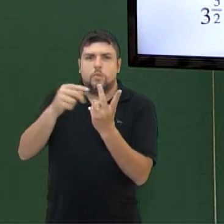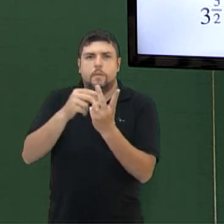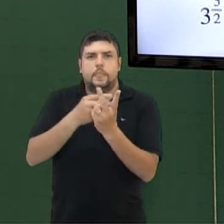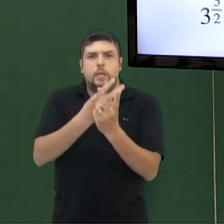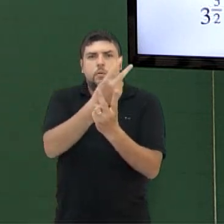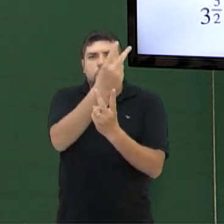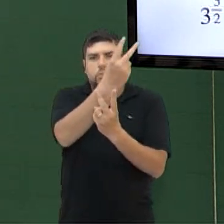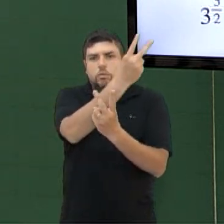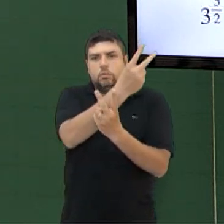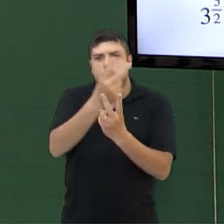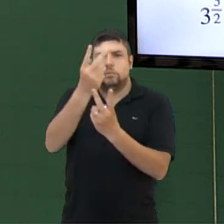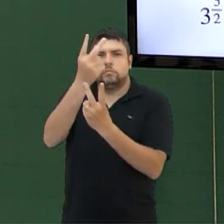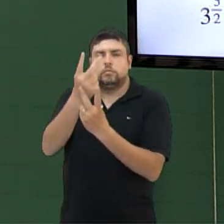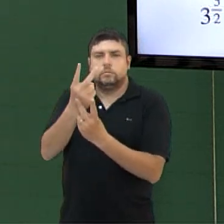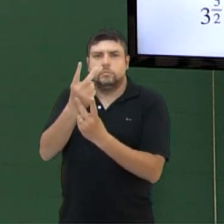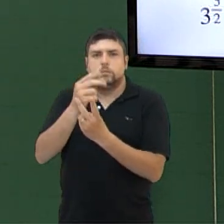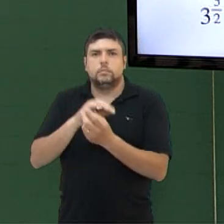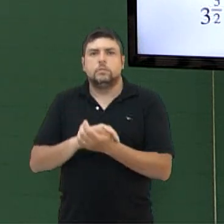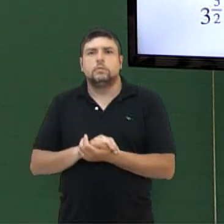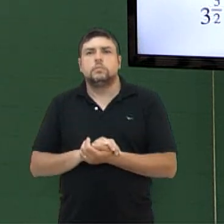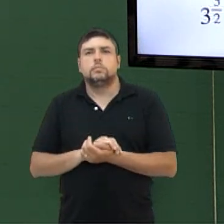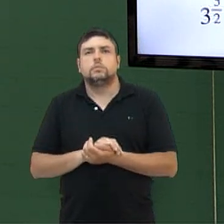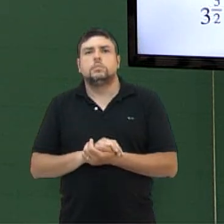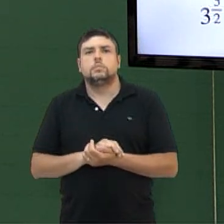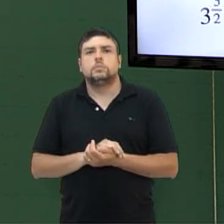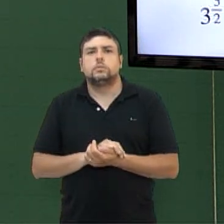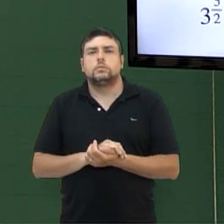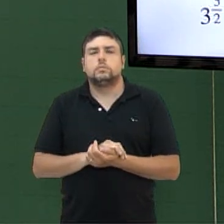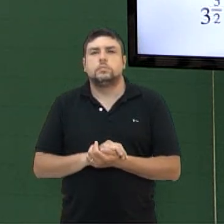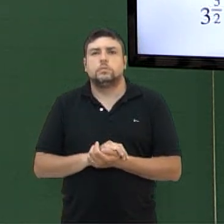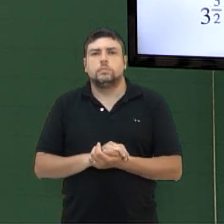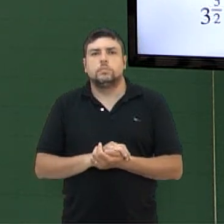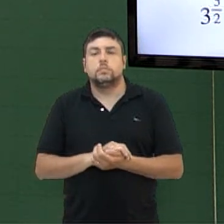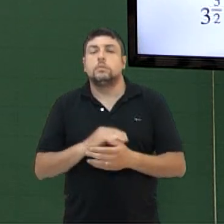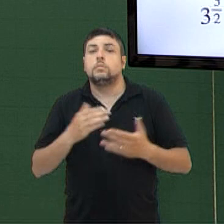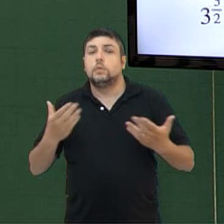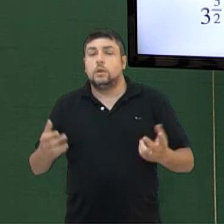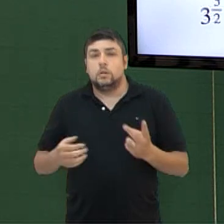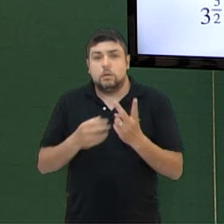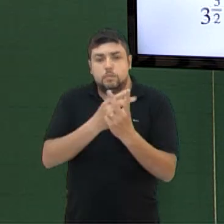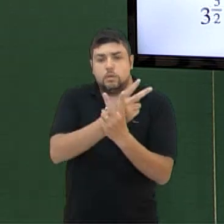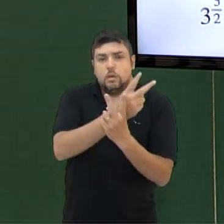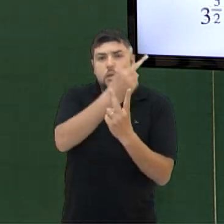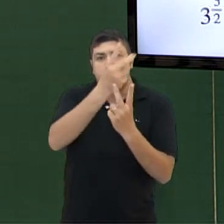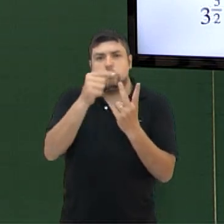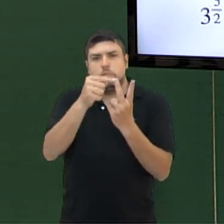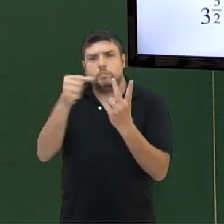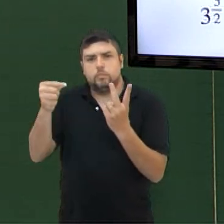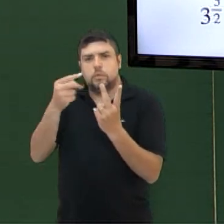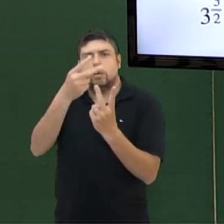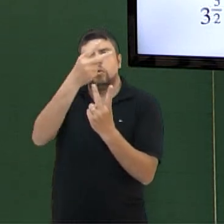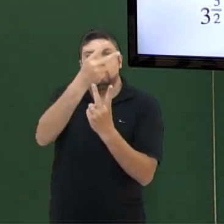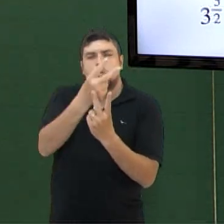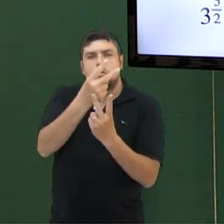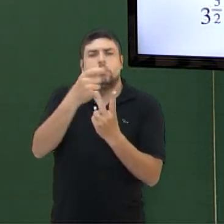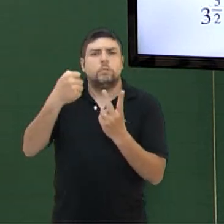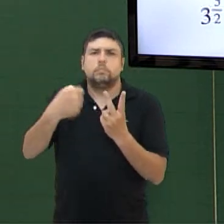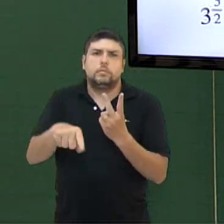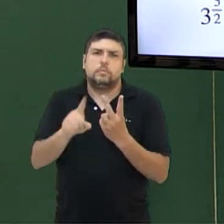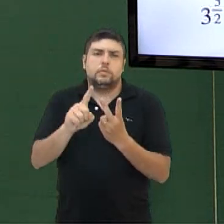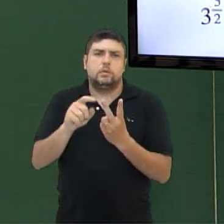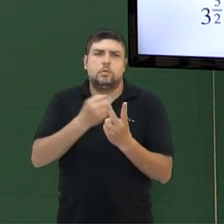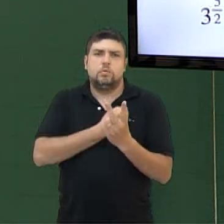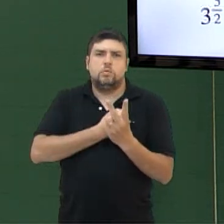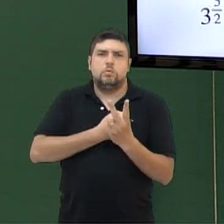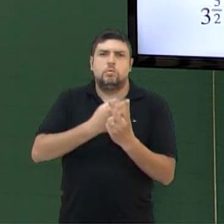está embaixo. Então, é raiz quadrada, certo? Quando é raiz quadrada, não tem necessidade de colocar o 2 ali. Então, vai ficar